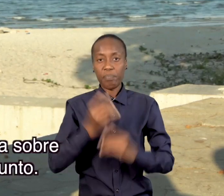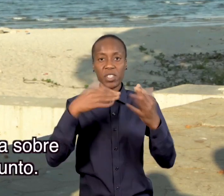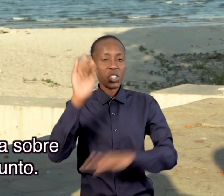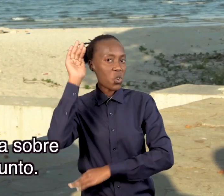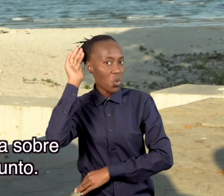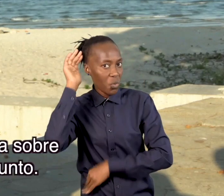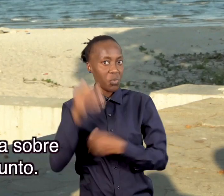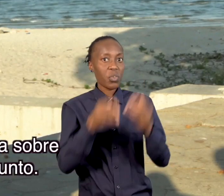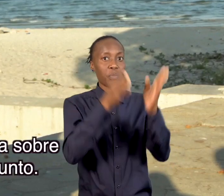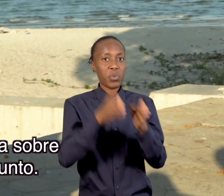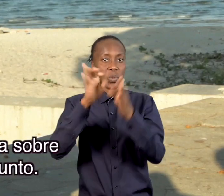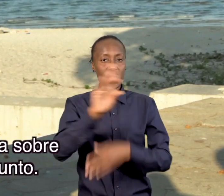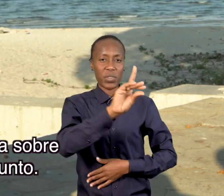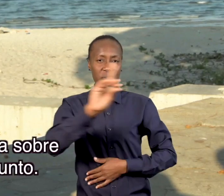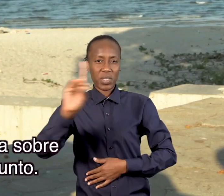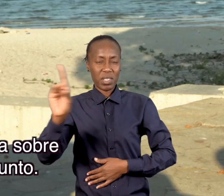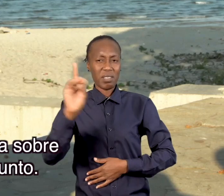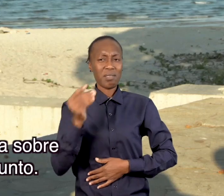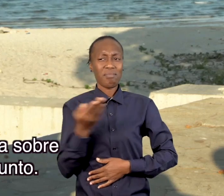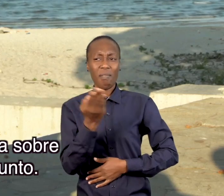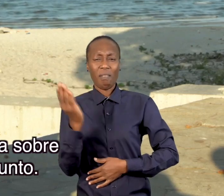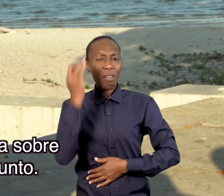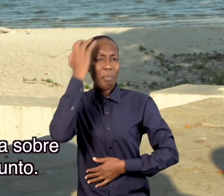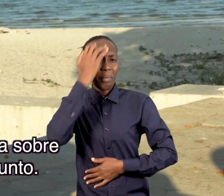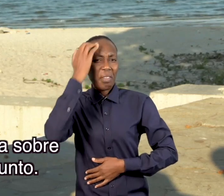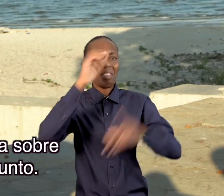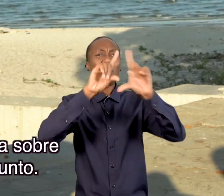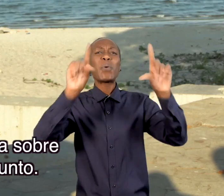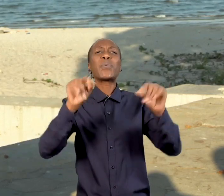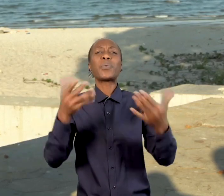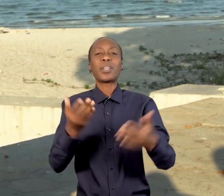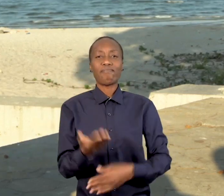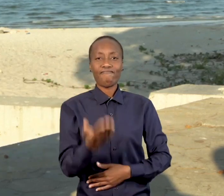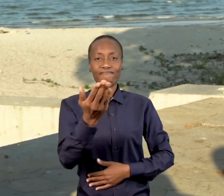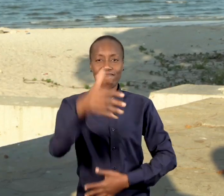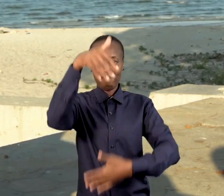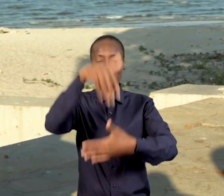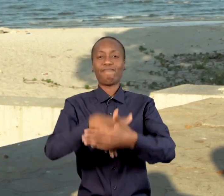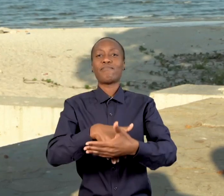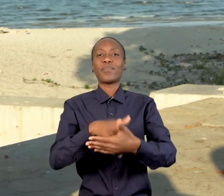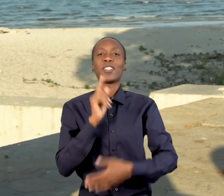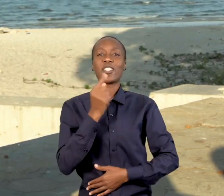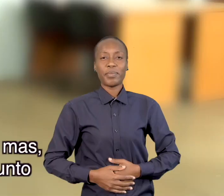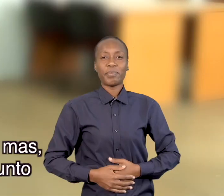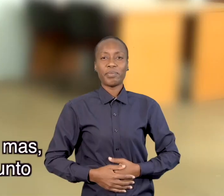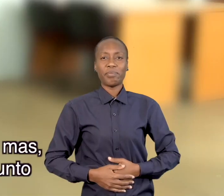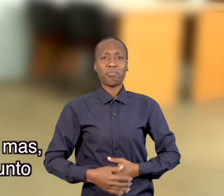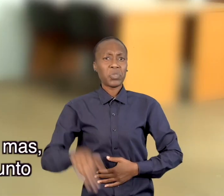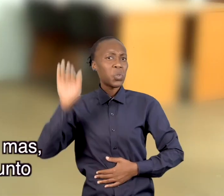as pessoas com deficiência sobre o que pensam sobre o assunto. Veja as respostas.